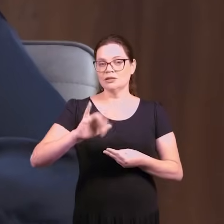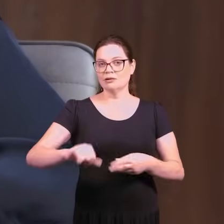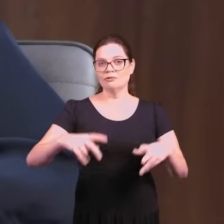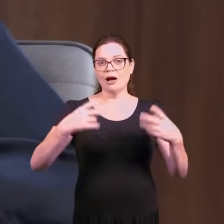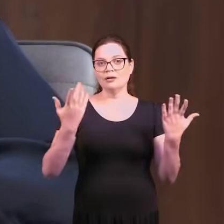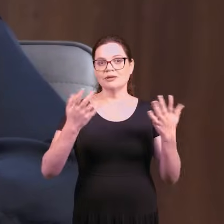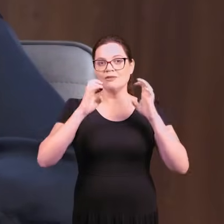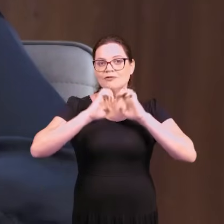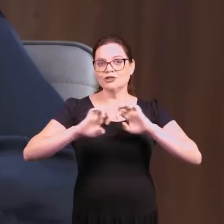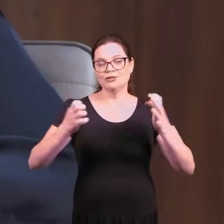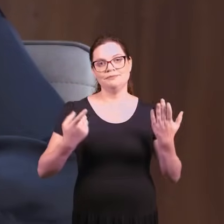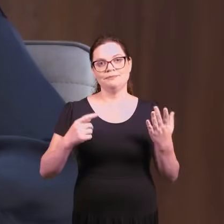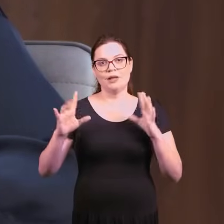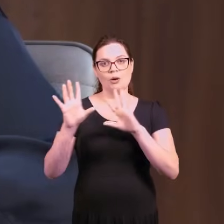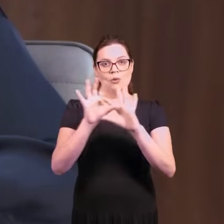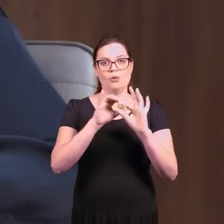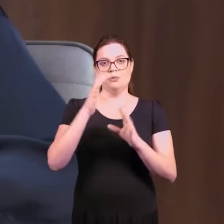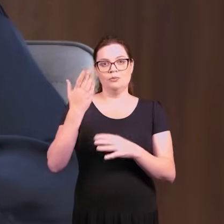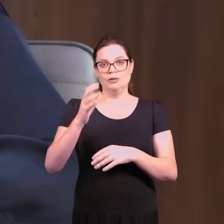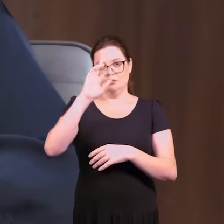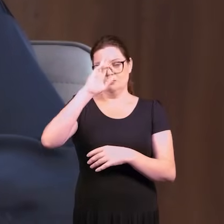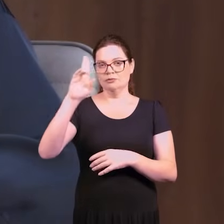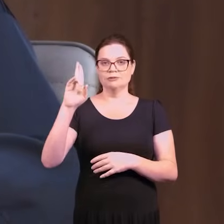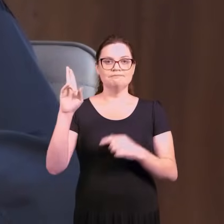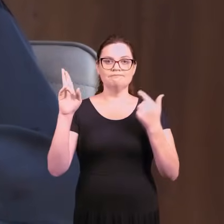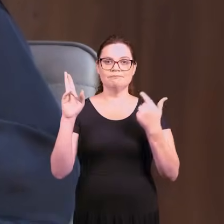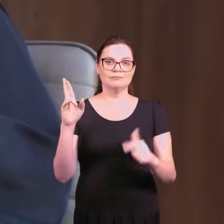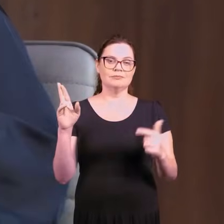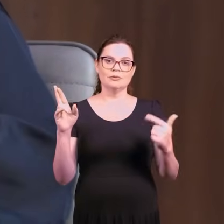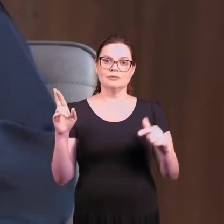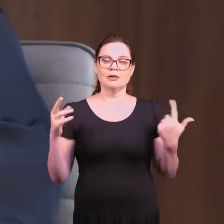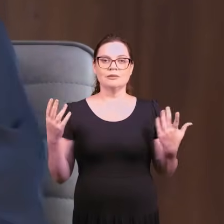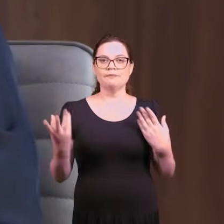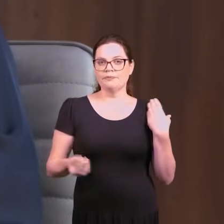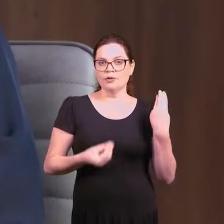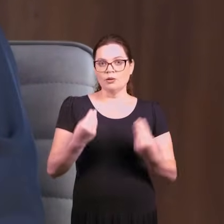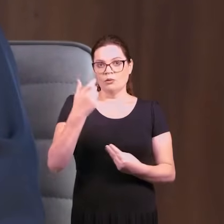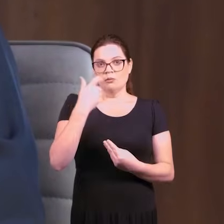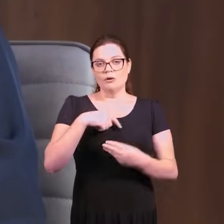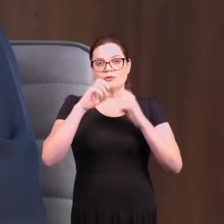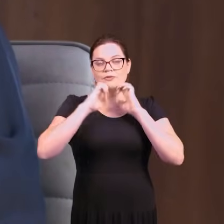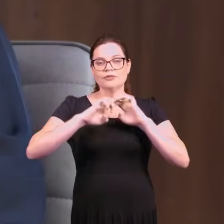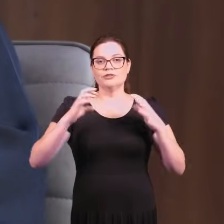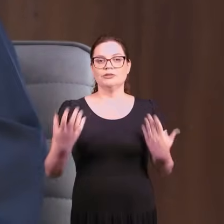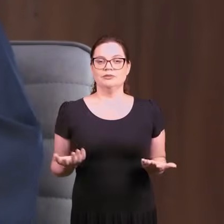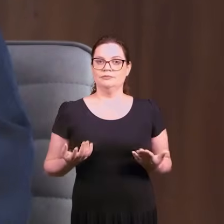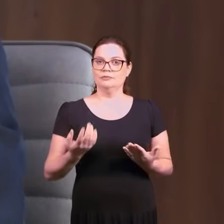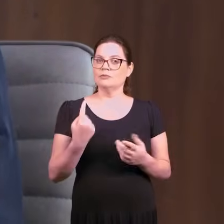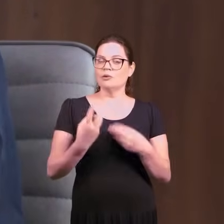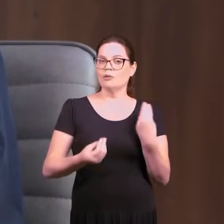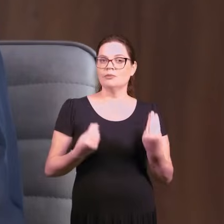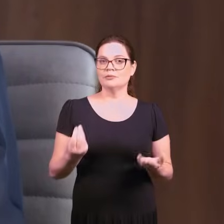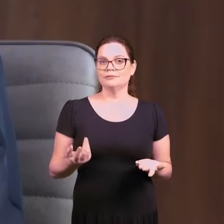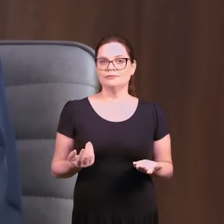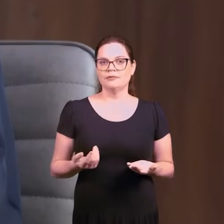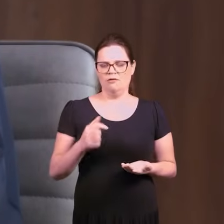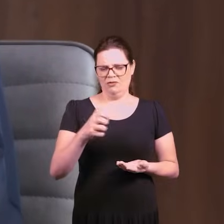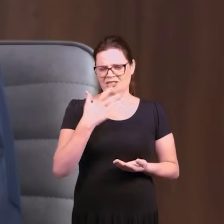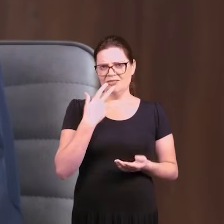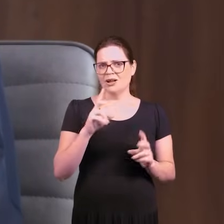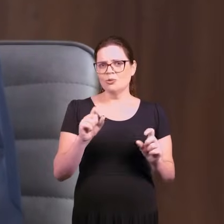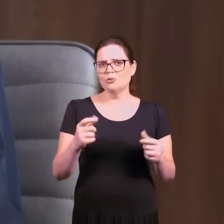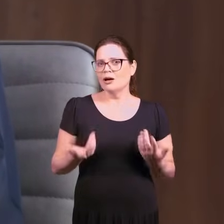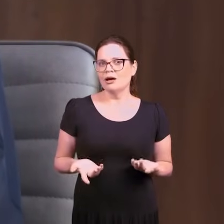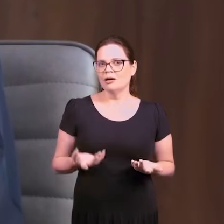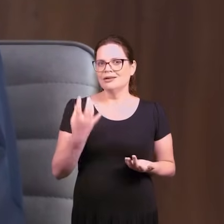não tem comunhão com o Senhor, você não pode evangelizar, porque você vai falar de quê?